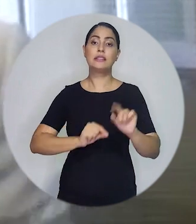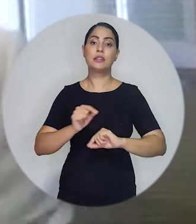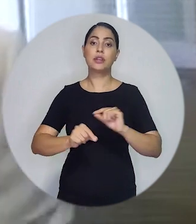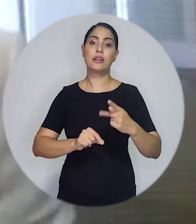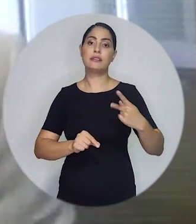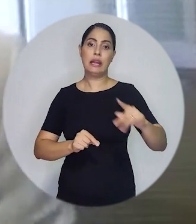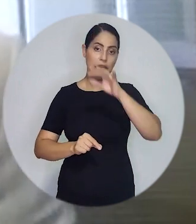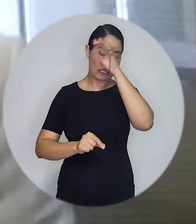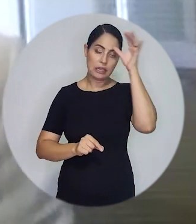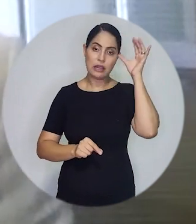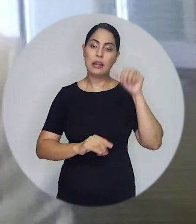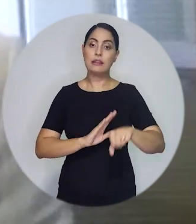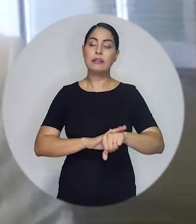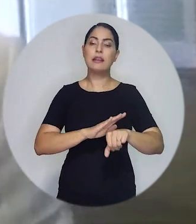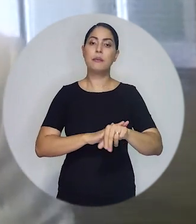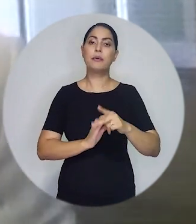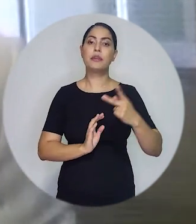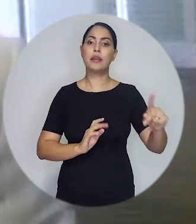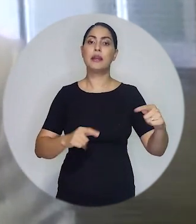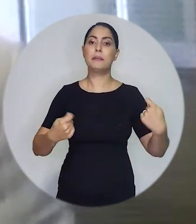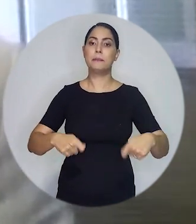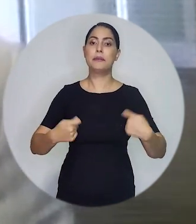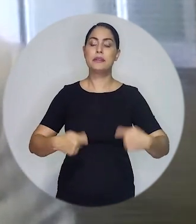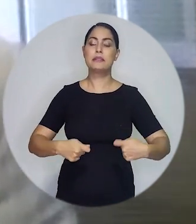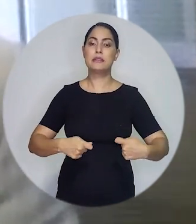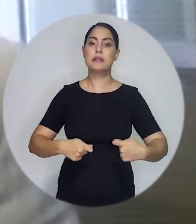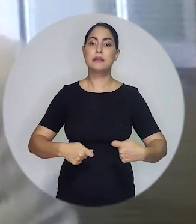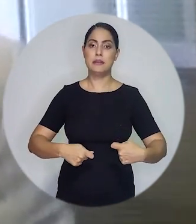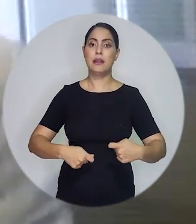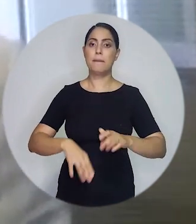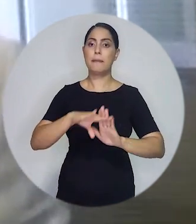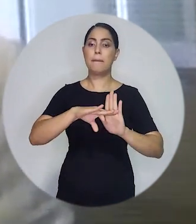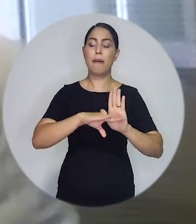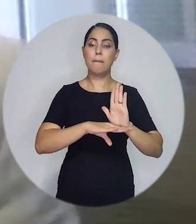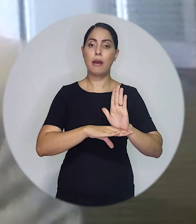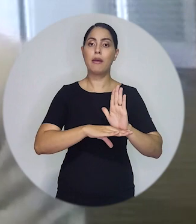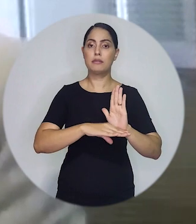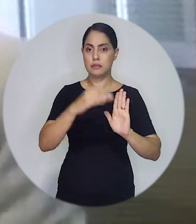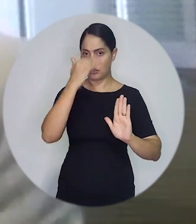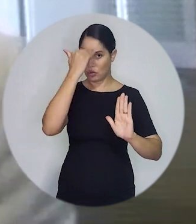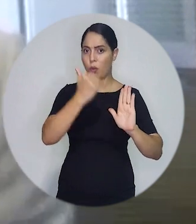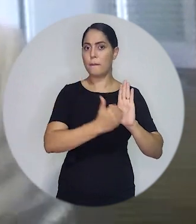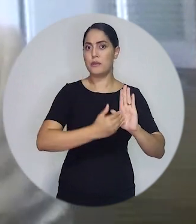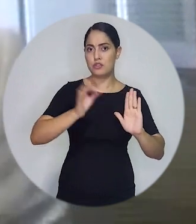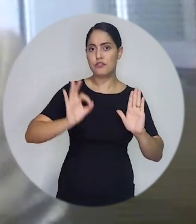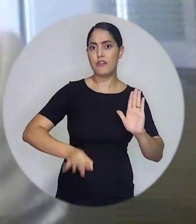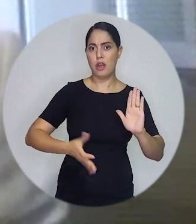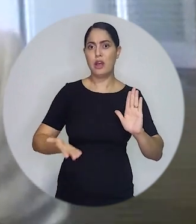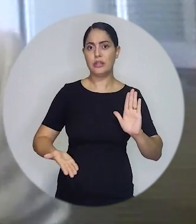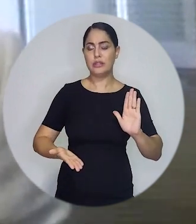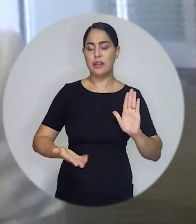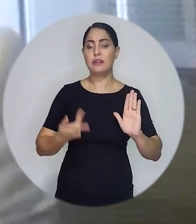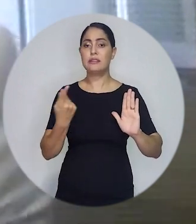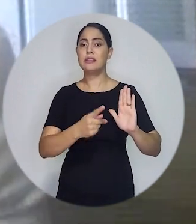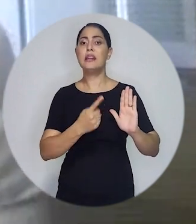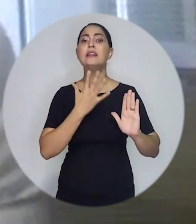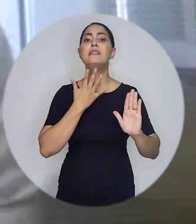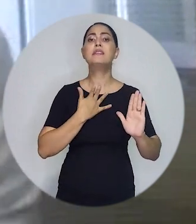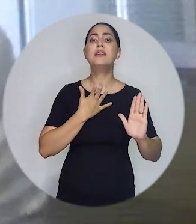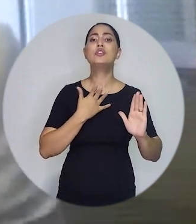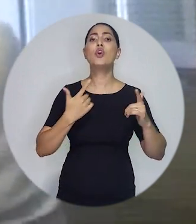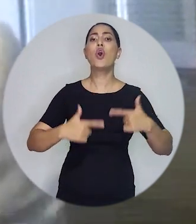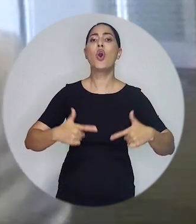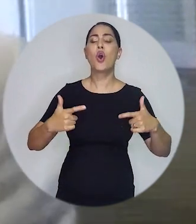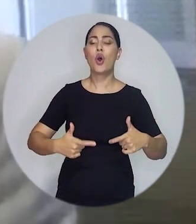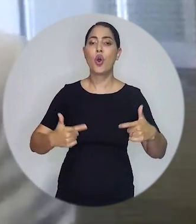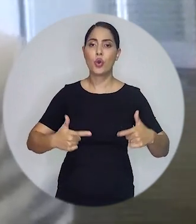questão da necessidade do cliente, o tempo que ele necessita para cumprir ou conseguir aquilo que ele